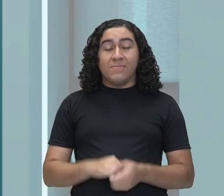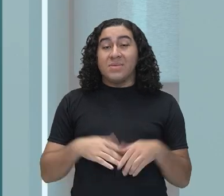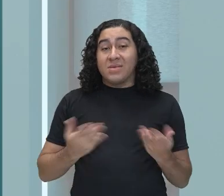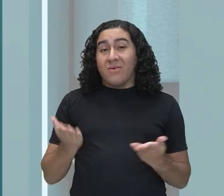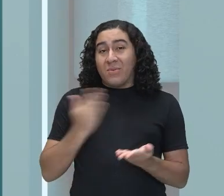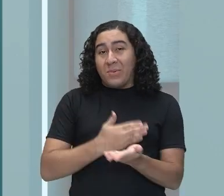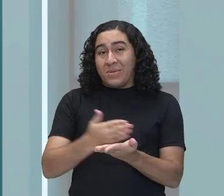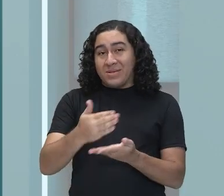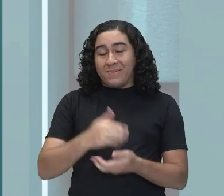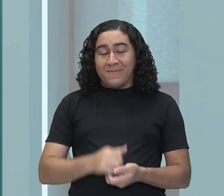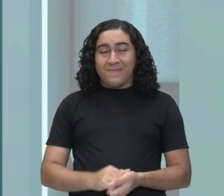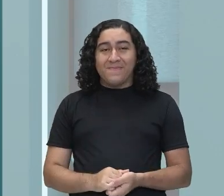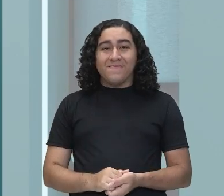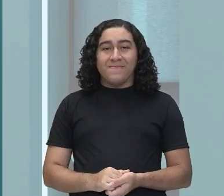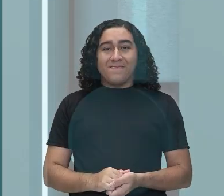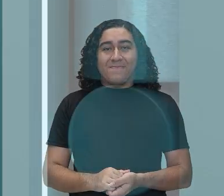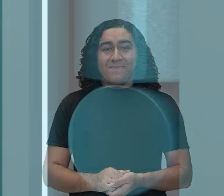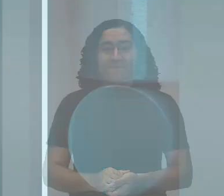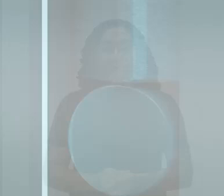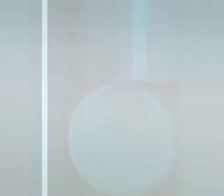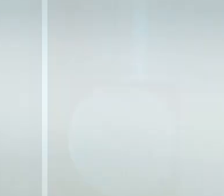Então, vamos começar nossa aula.